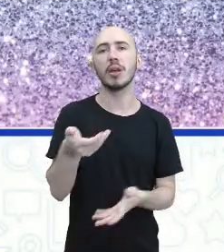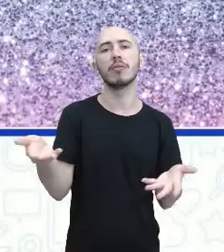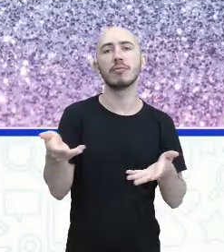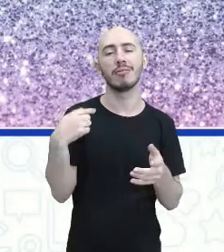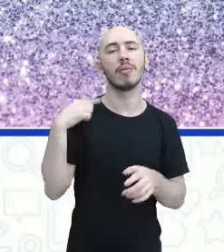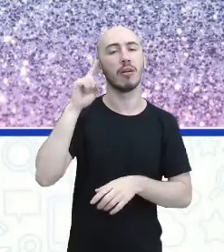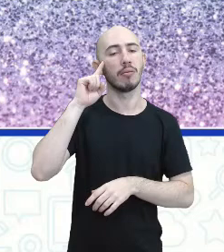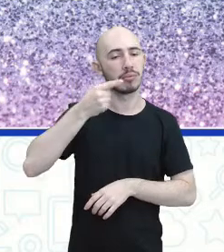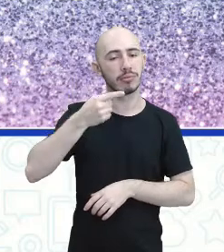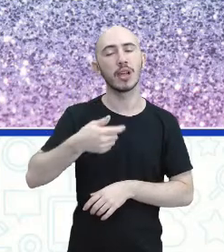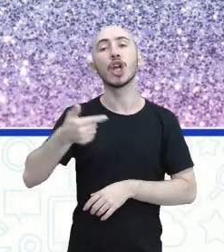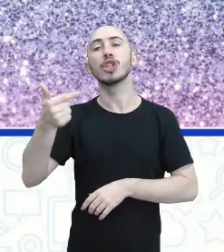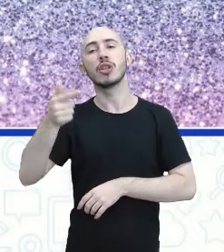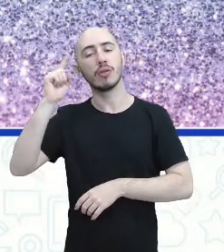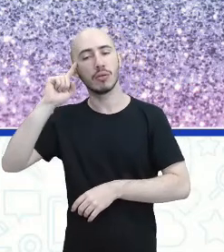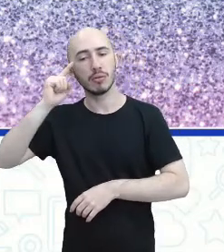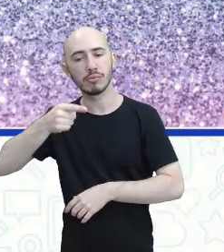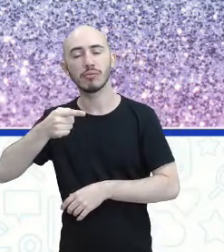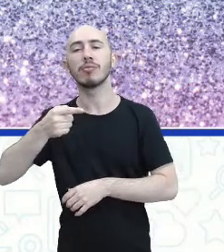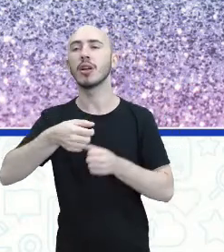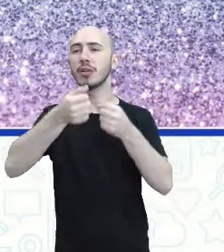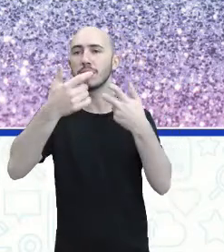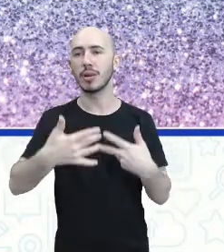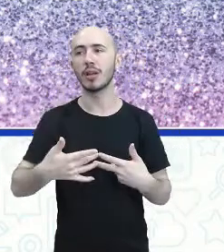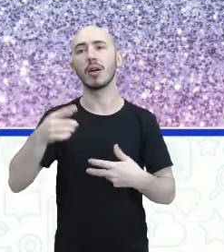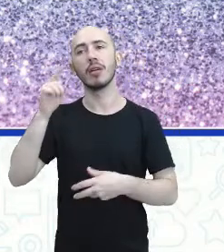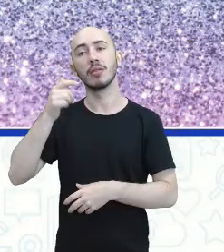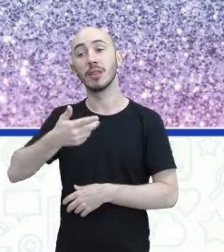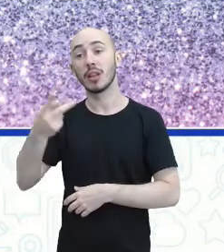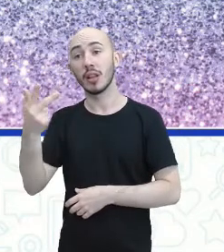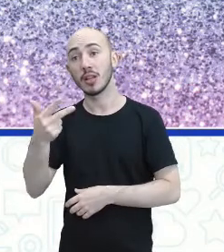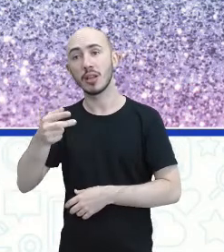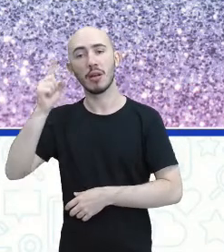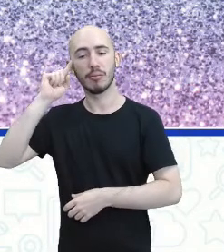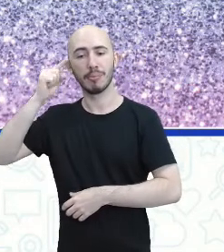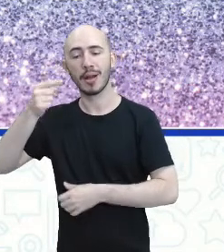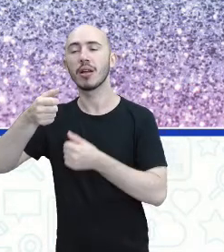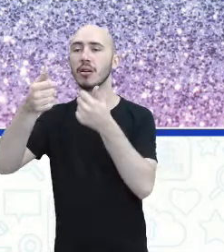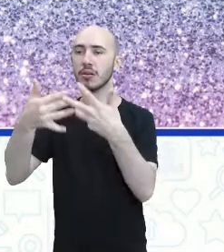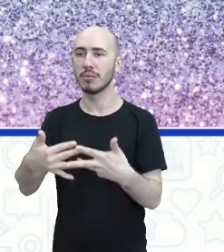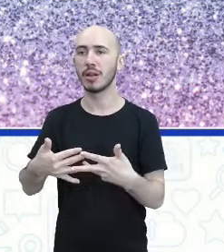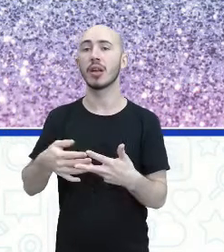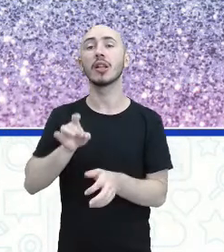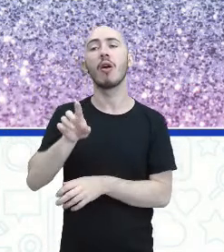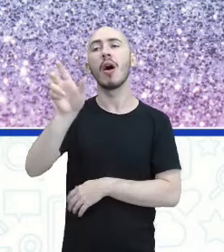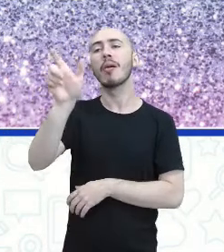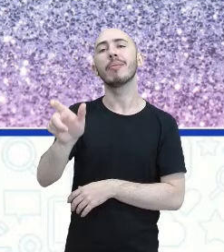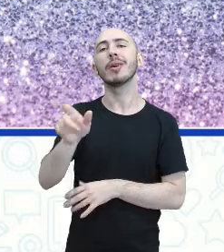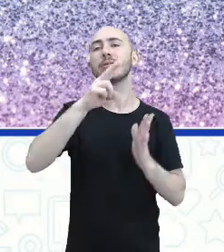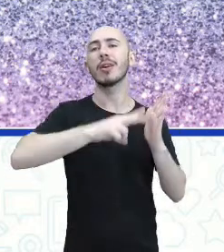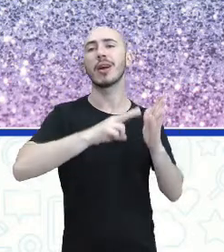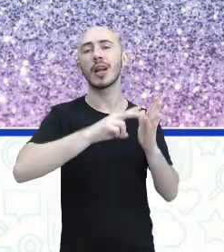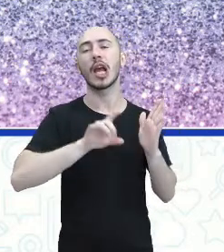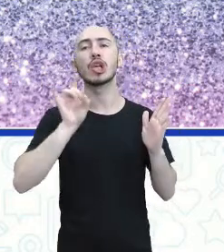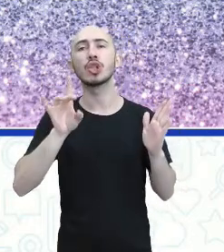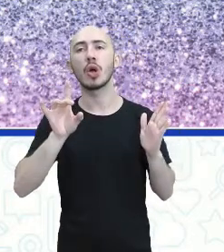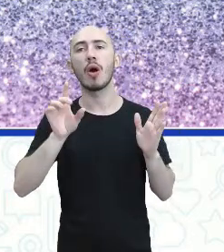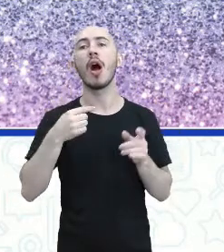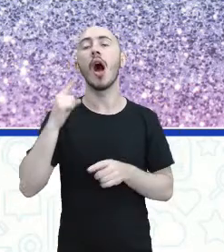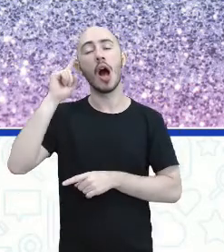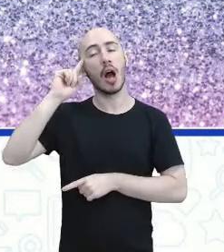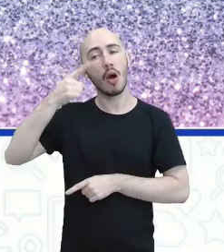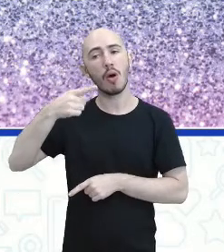faça aquilo. Desse modo, o leitor obedece não apenas às solicitações, como também à ordem na qual